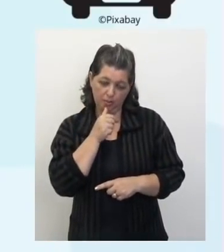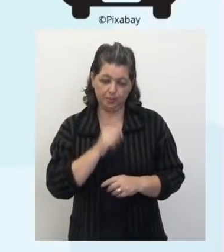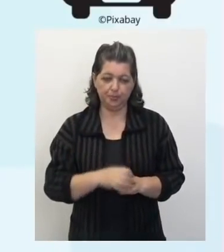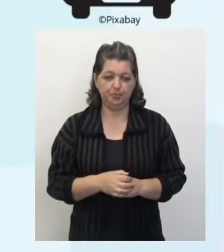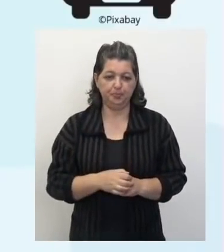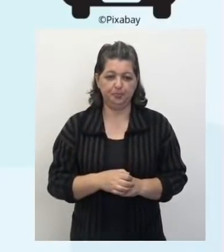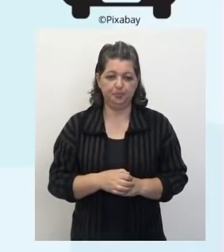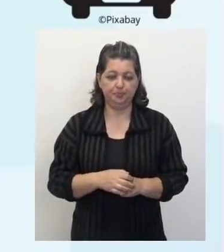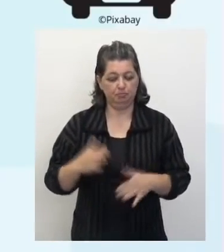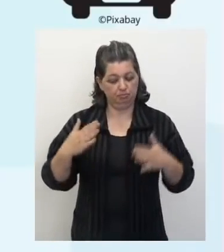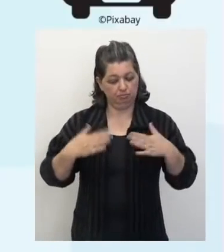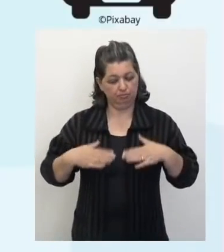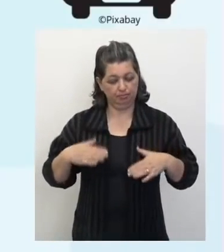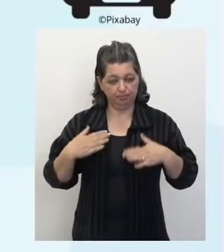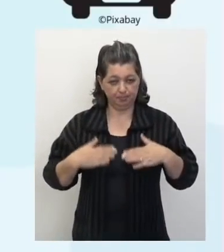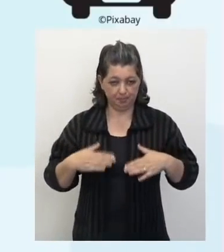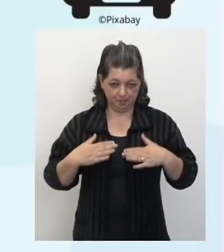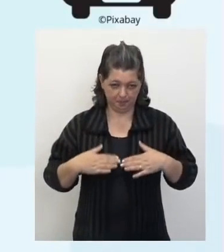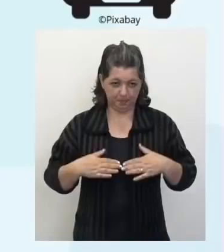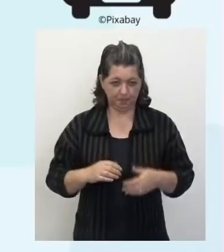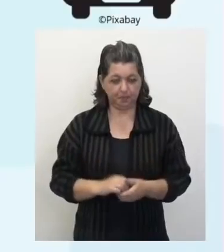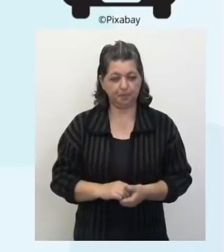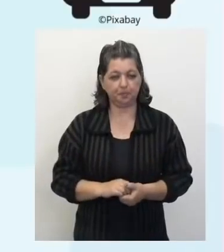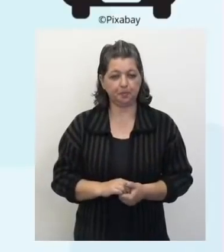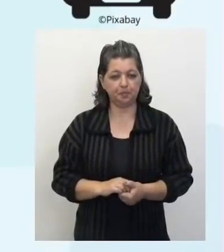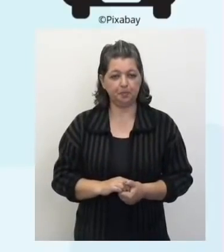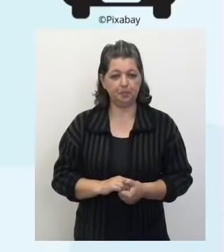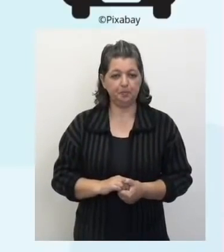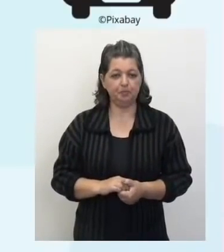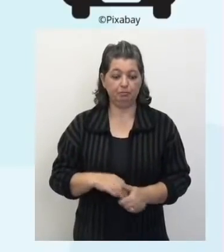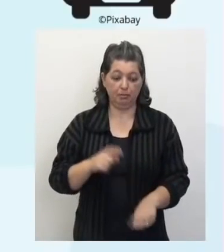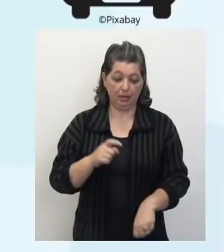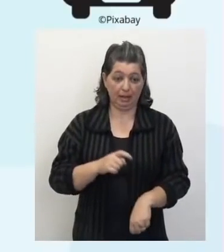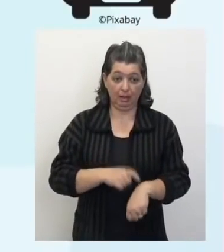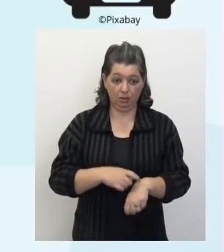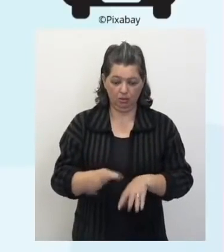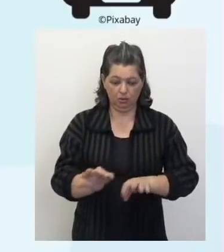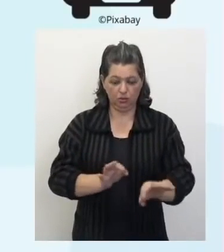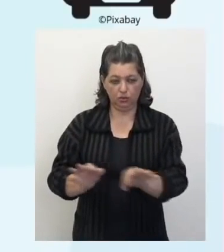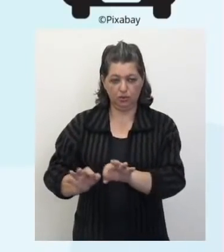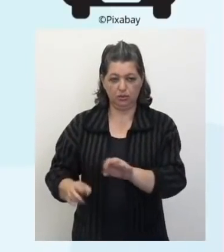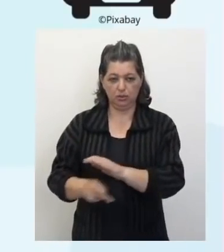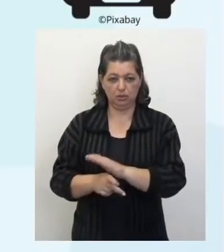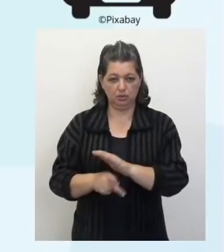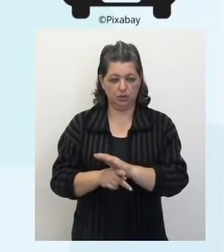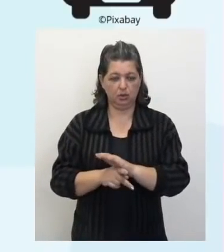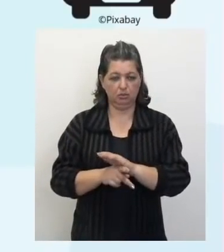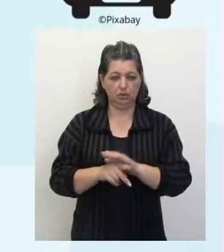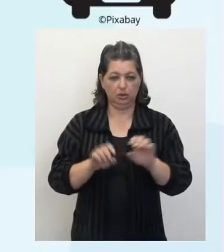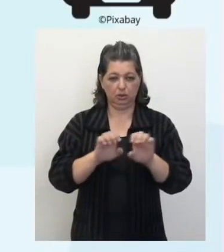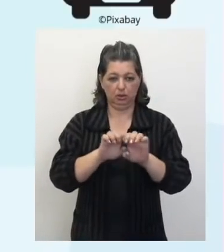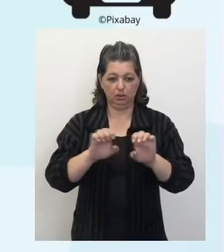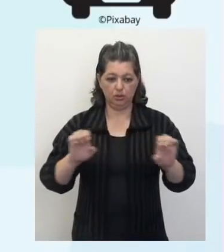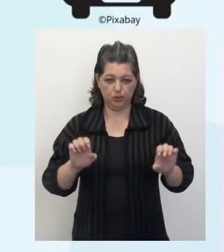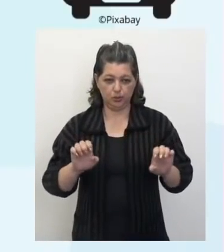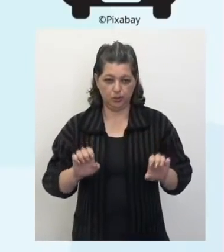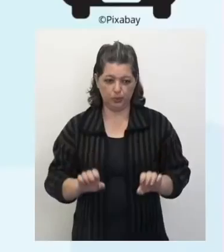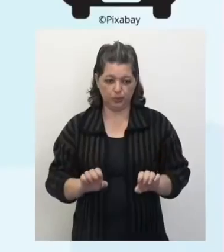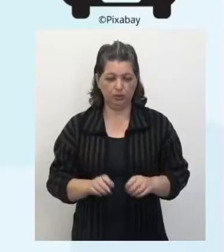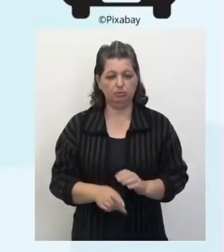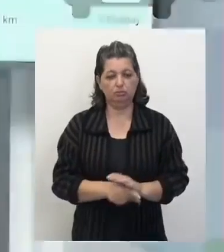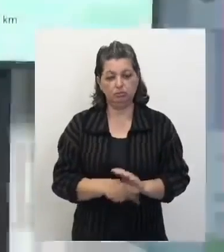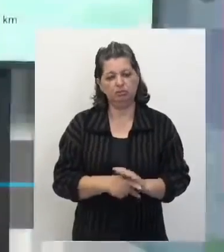De 52 reais, concorda? Tá? E aí, o que acontece? Se esses 52 reais multiplicar,